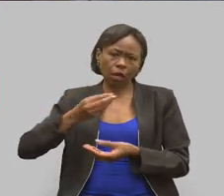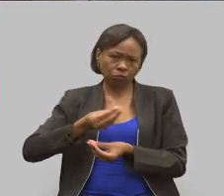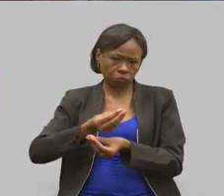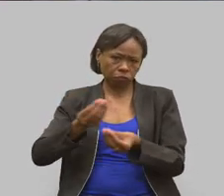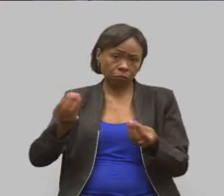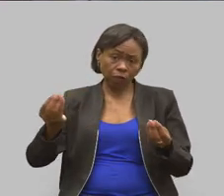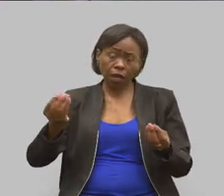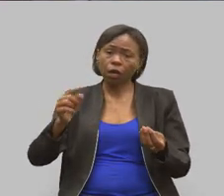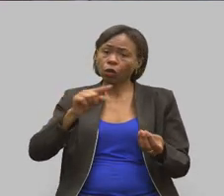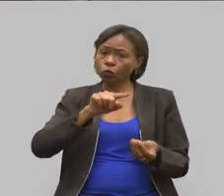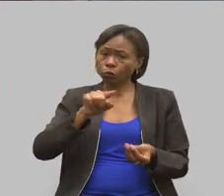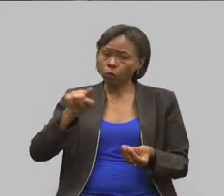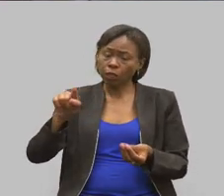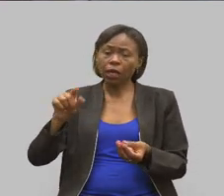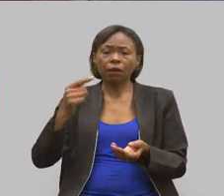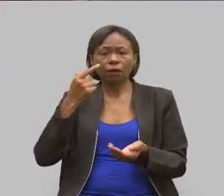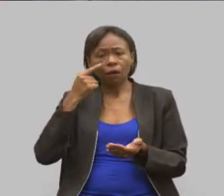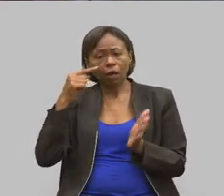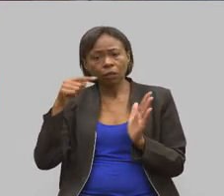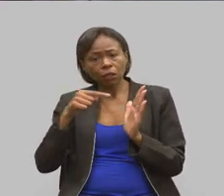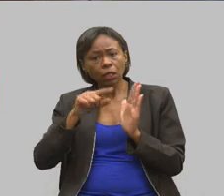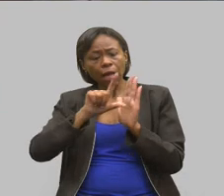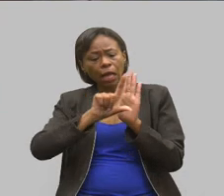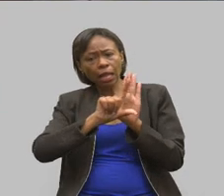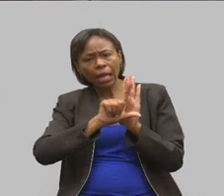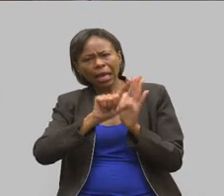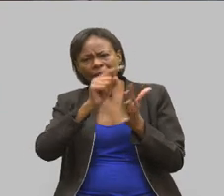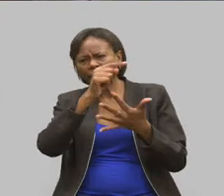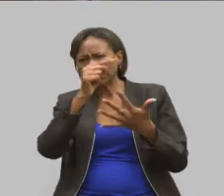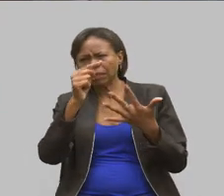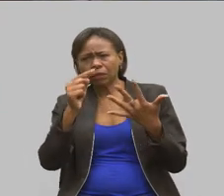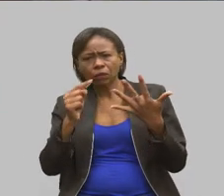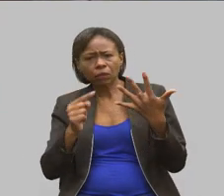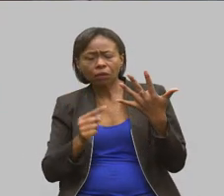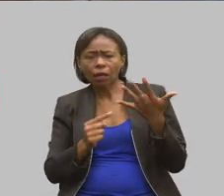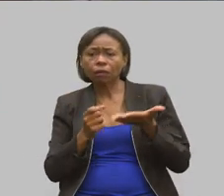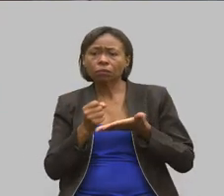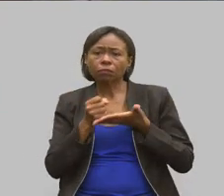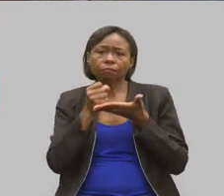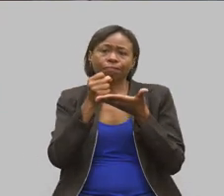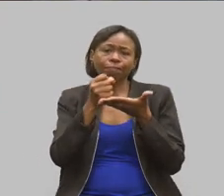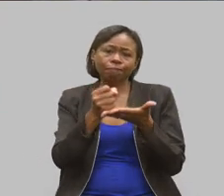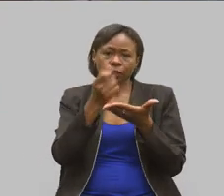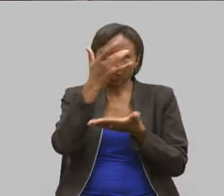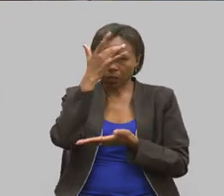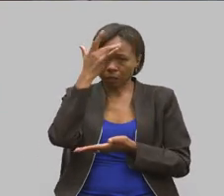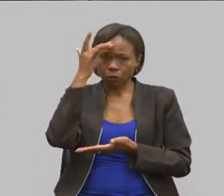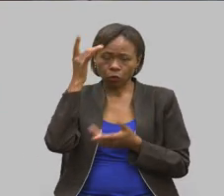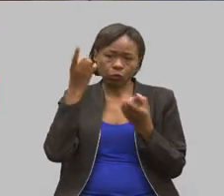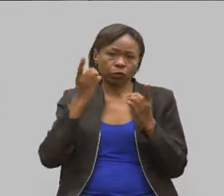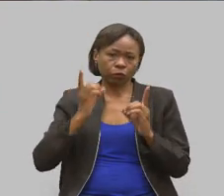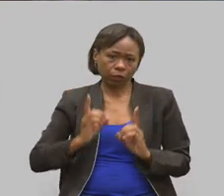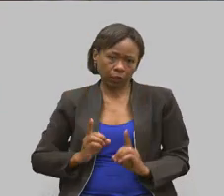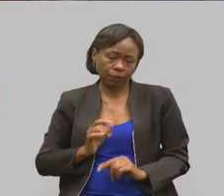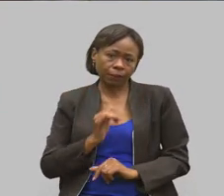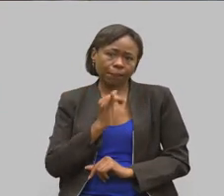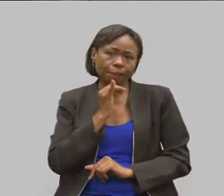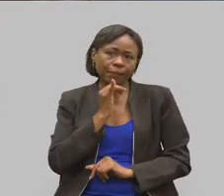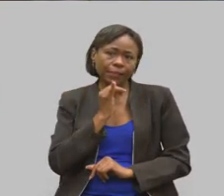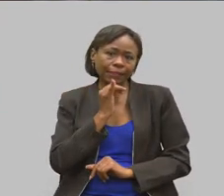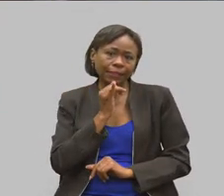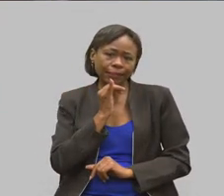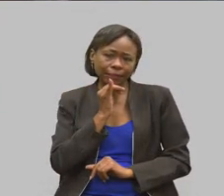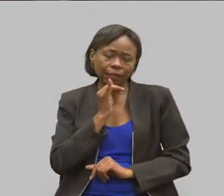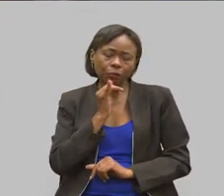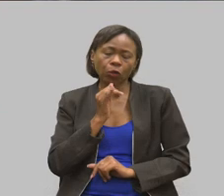então todas as leis que ajudam que contribuem com as pessoas com deficiência por exemplo eu vou ler algumas